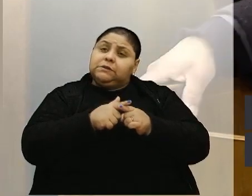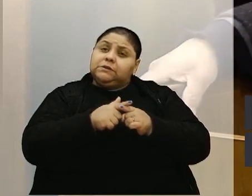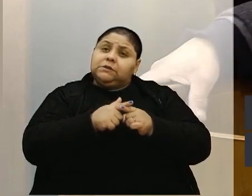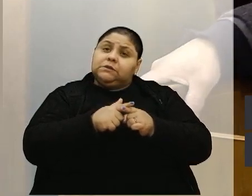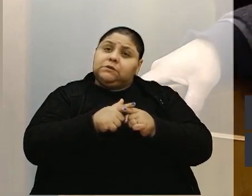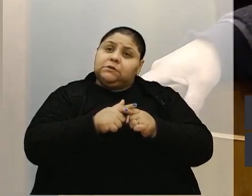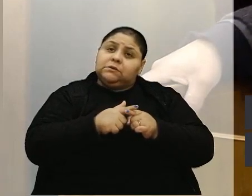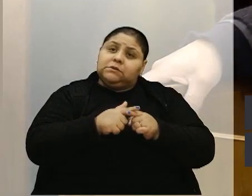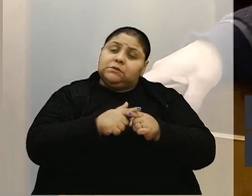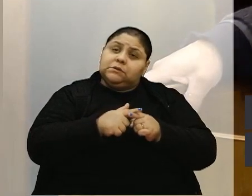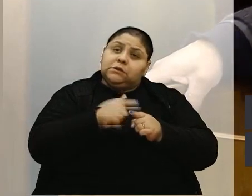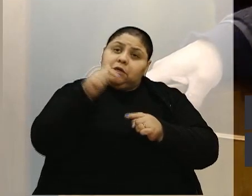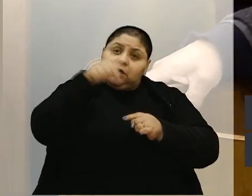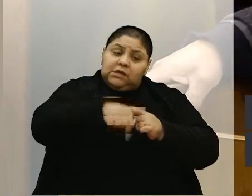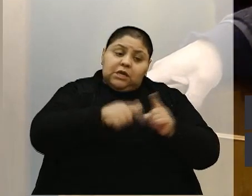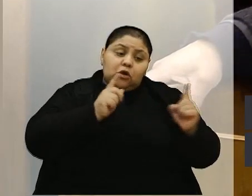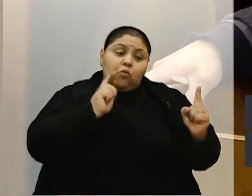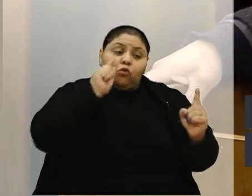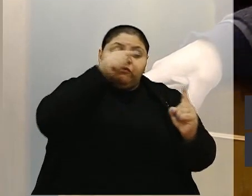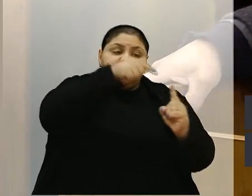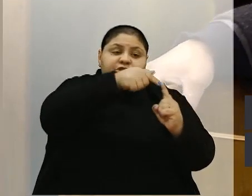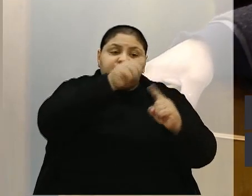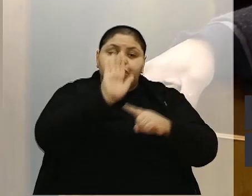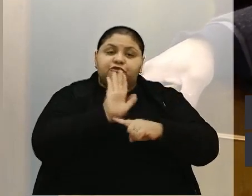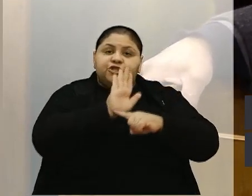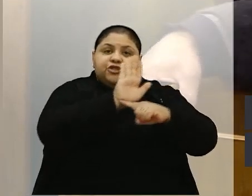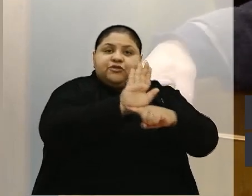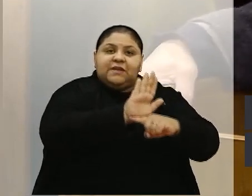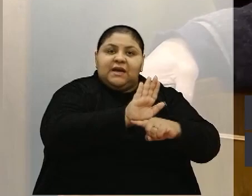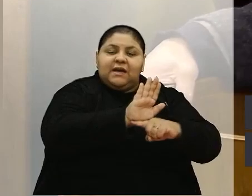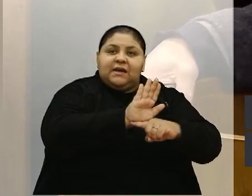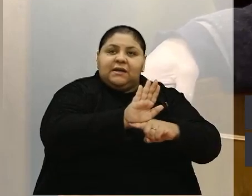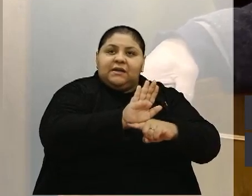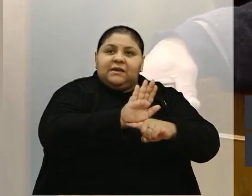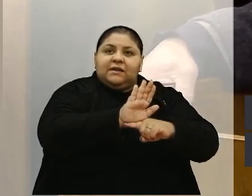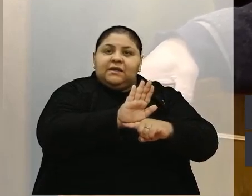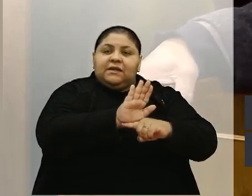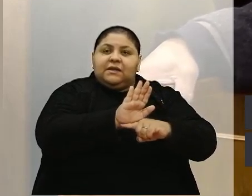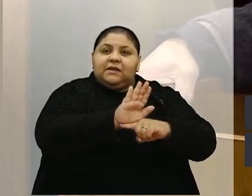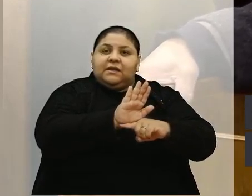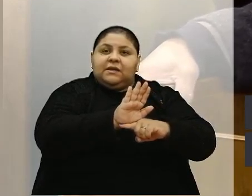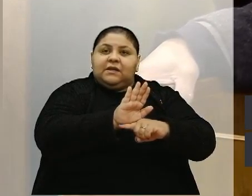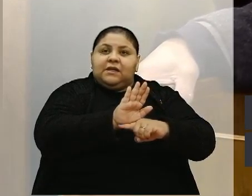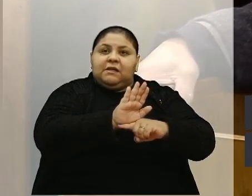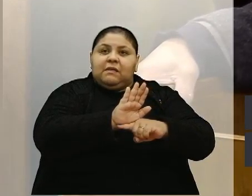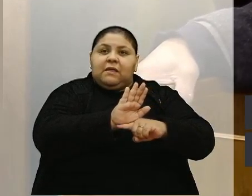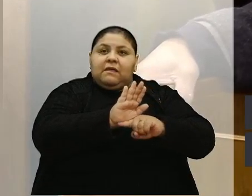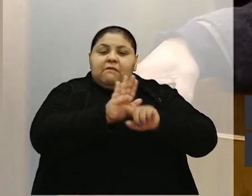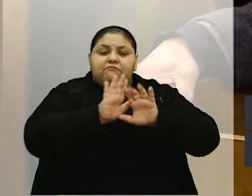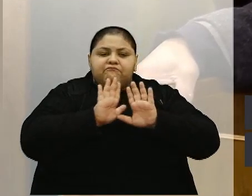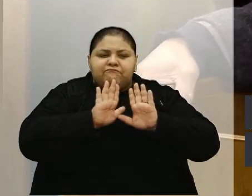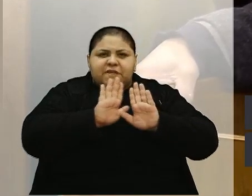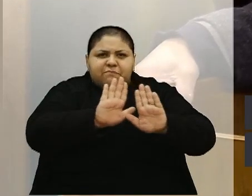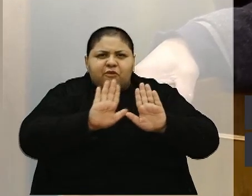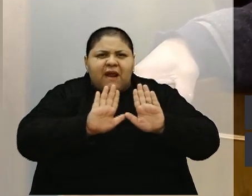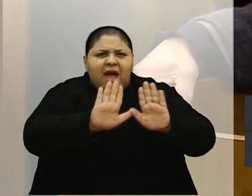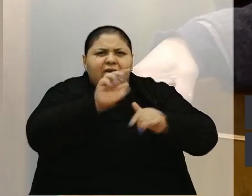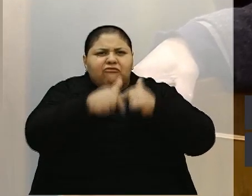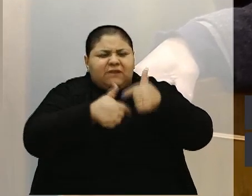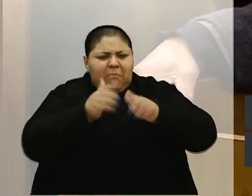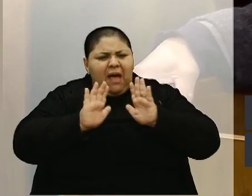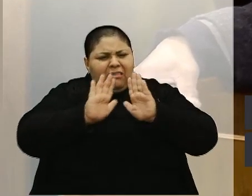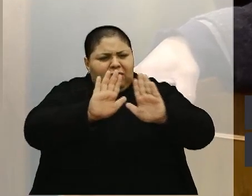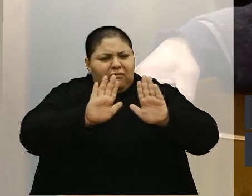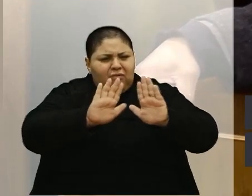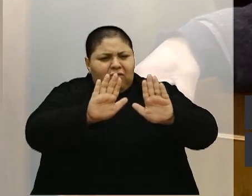nessa terra numa missão de ajudar. E ajudar, empurrar para frente e olhar para o alto. É isso, Cadore, que faz